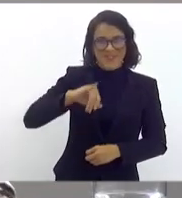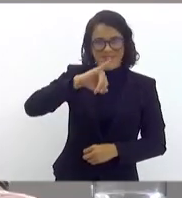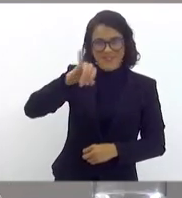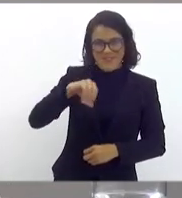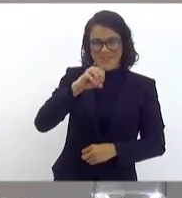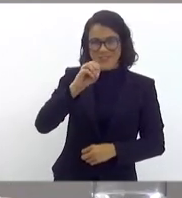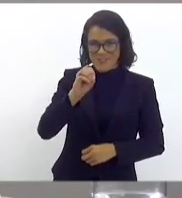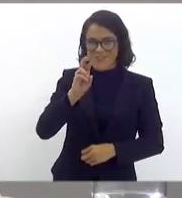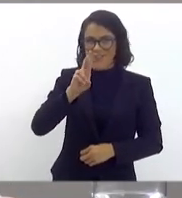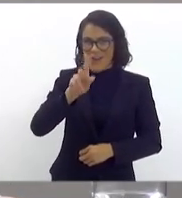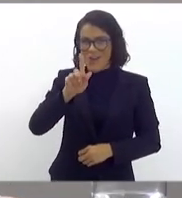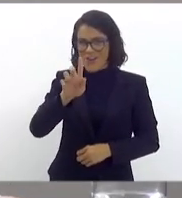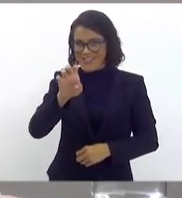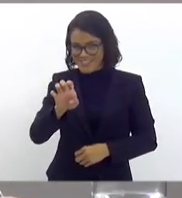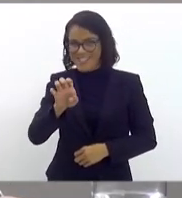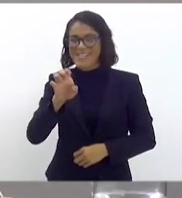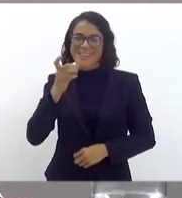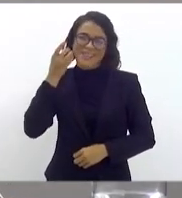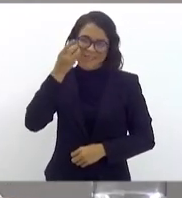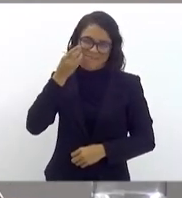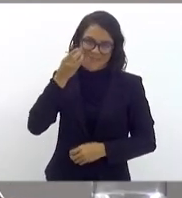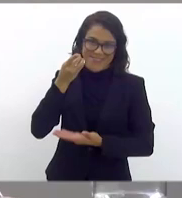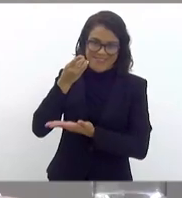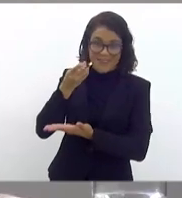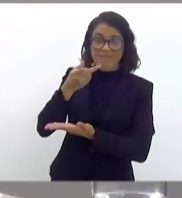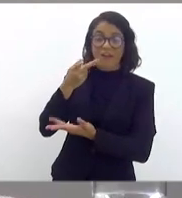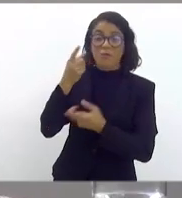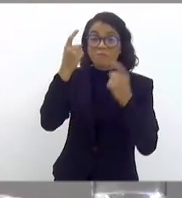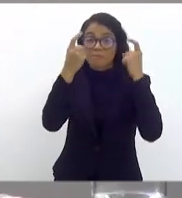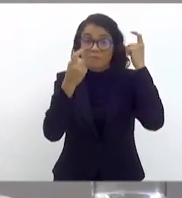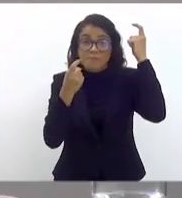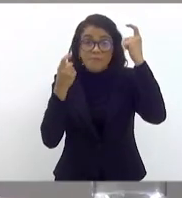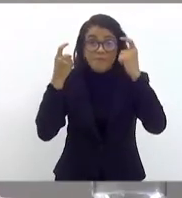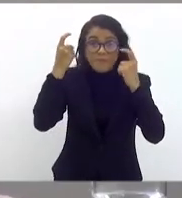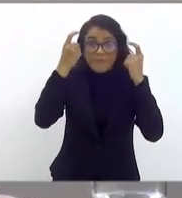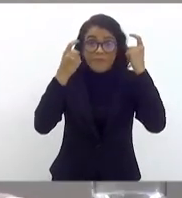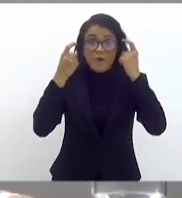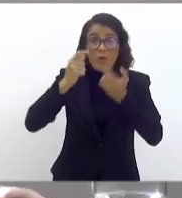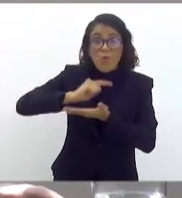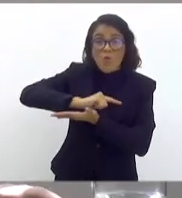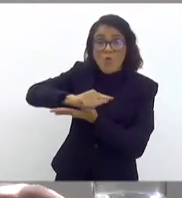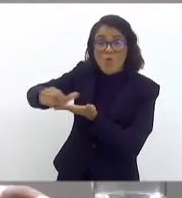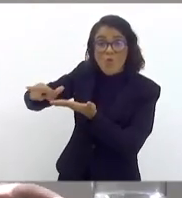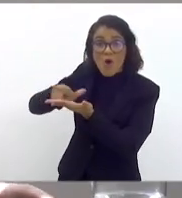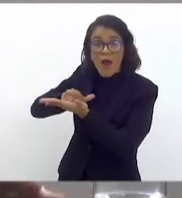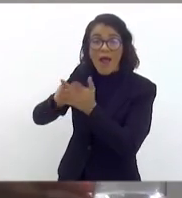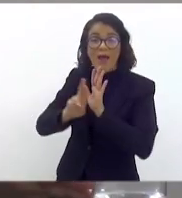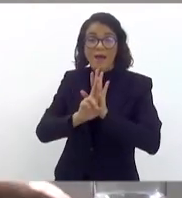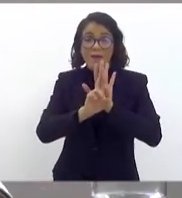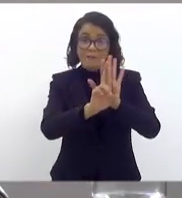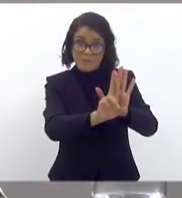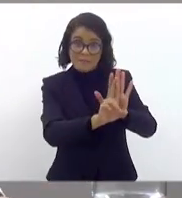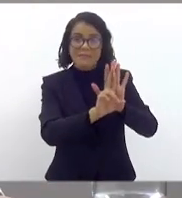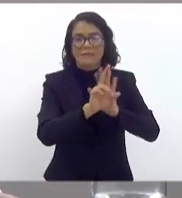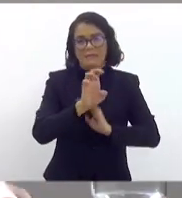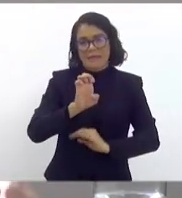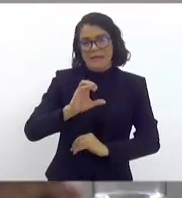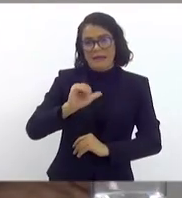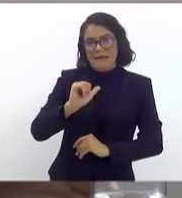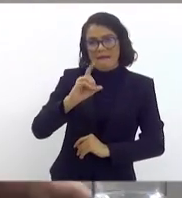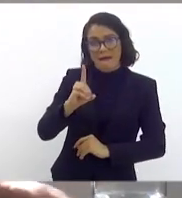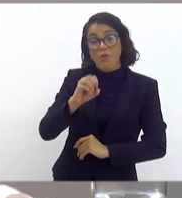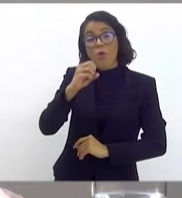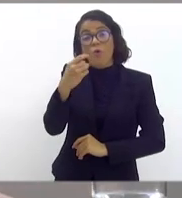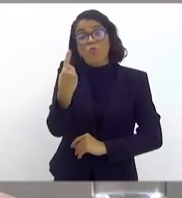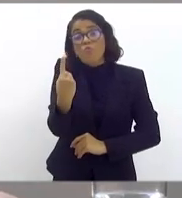querido amigo deputado, diz que é muito preocupante a ausência da nossa nobre colega, do ECAD, da ou de